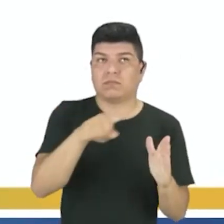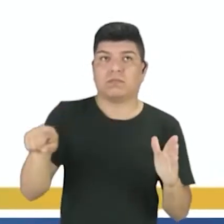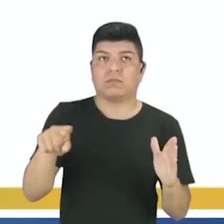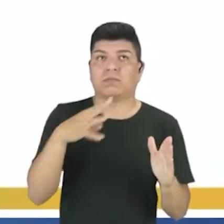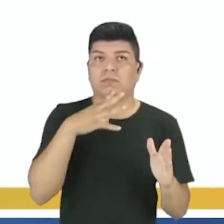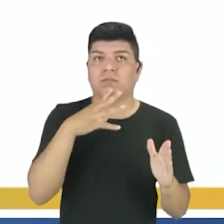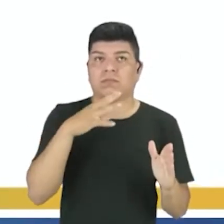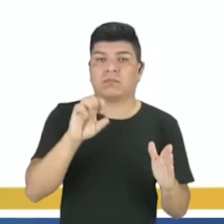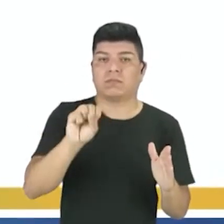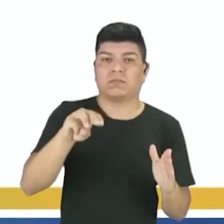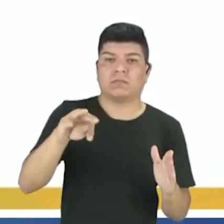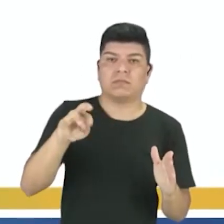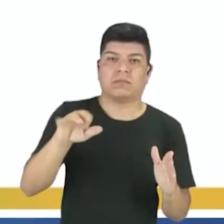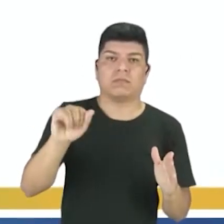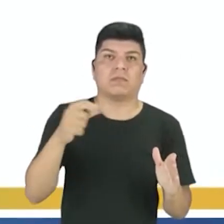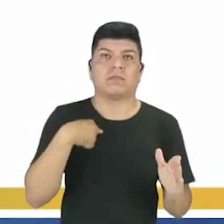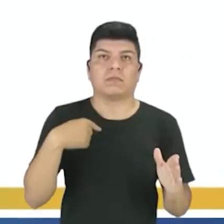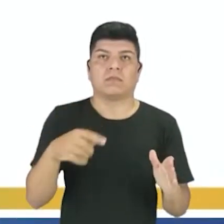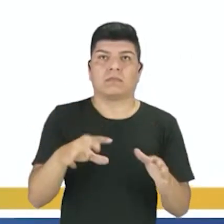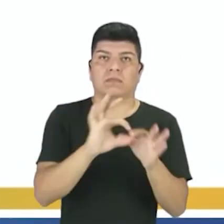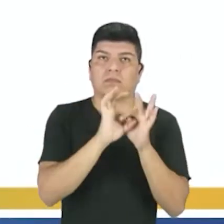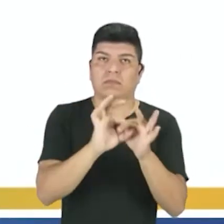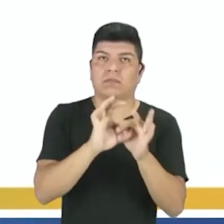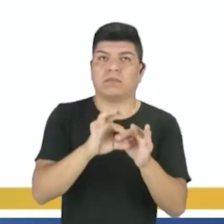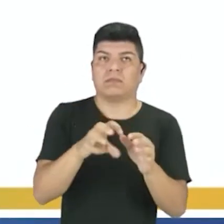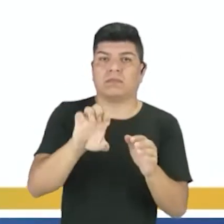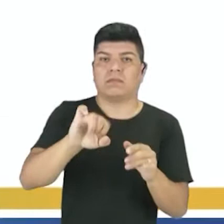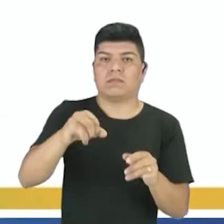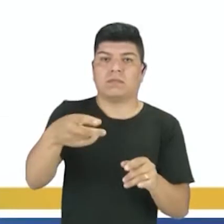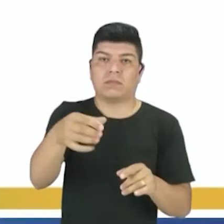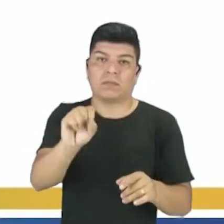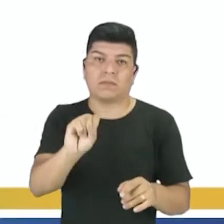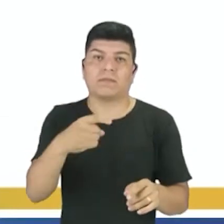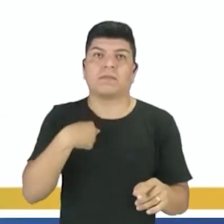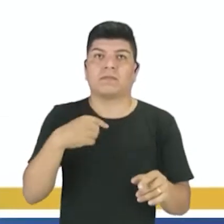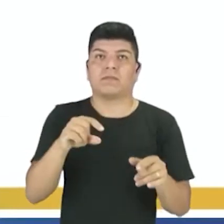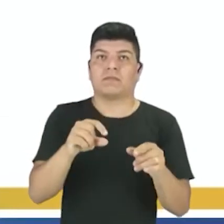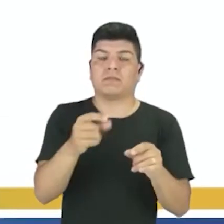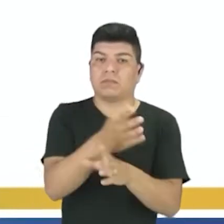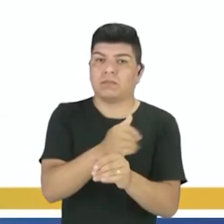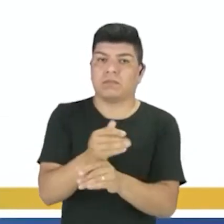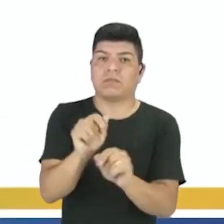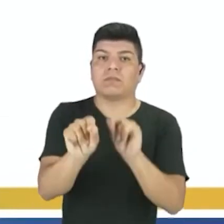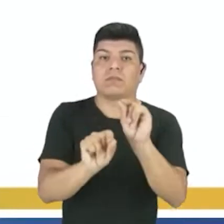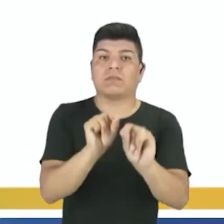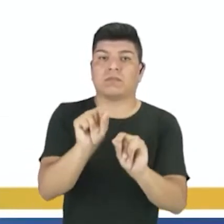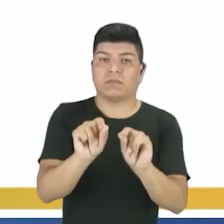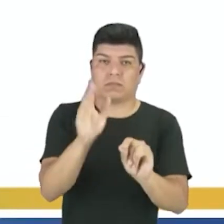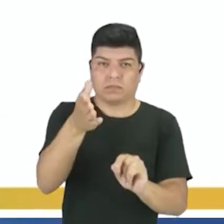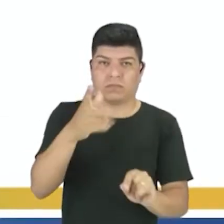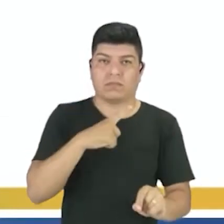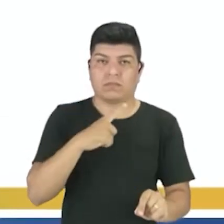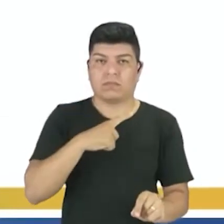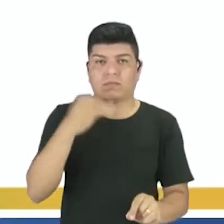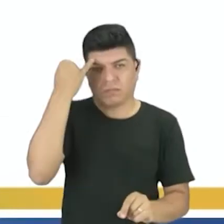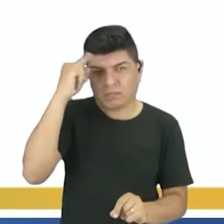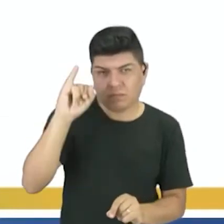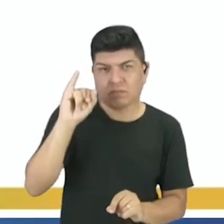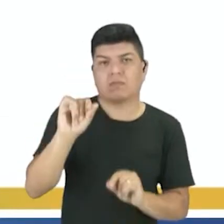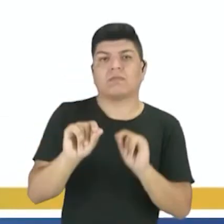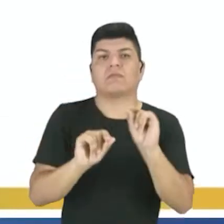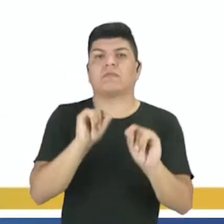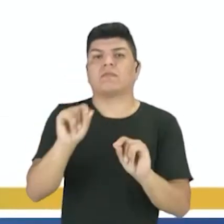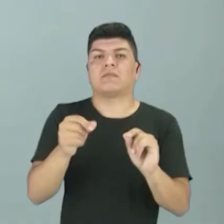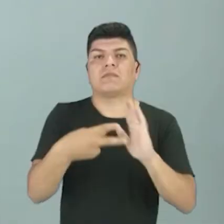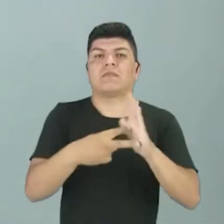plano cartesiano e o reconhecimento de simetrias em relação aos eixos coordenados. Você já tem uma ideia do que é o